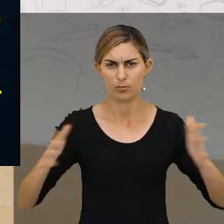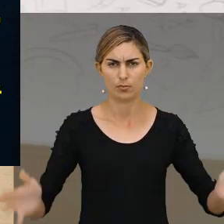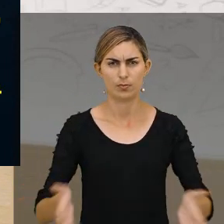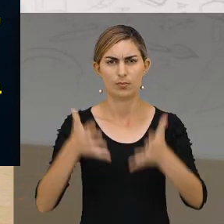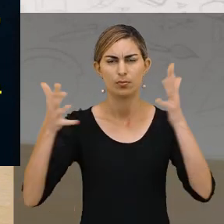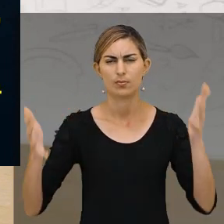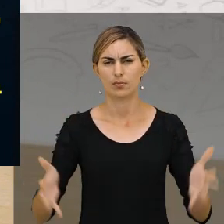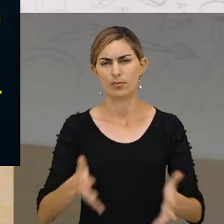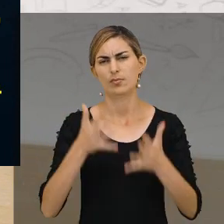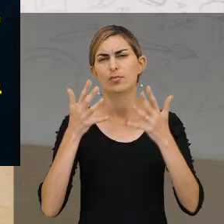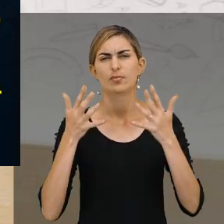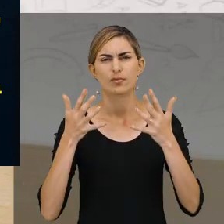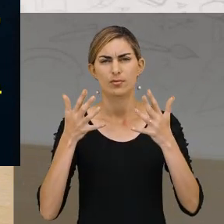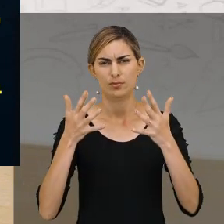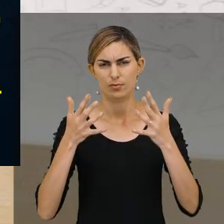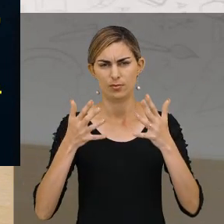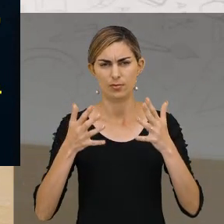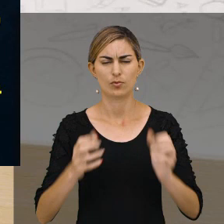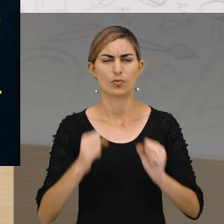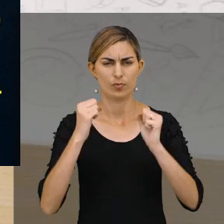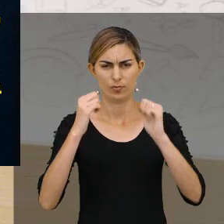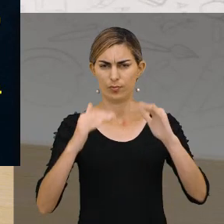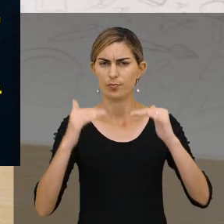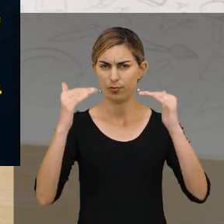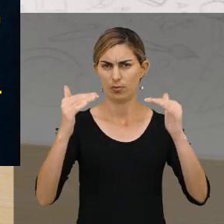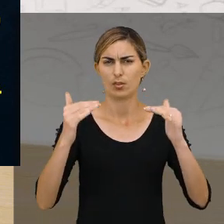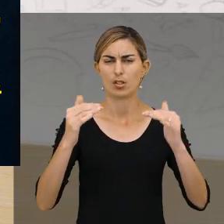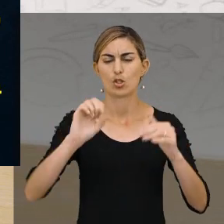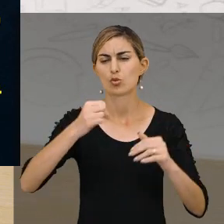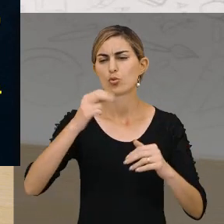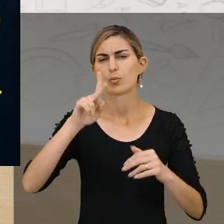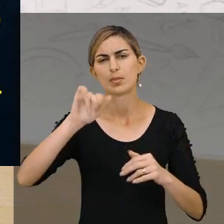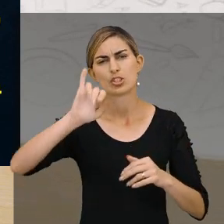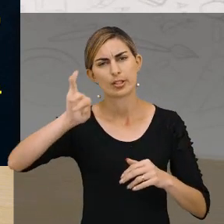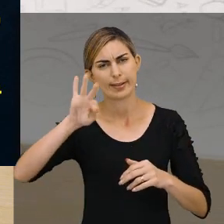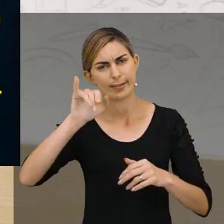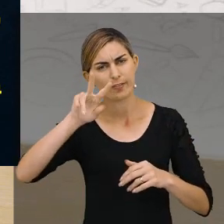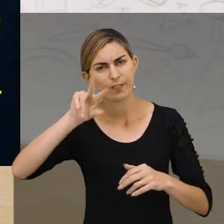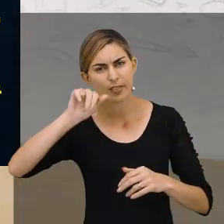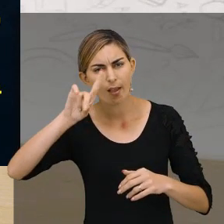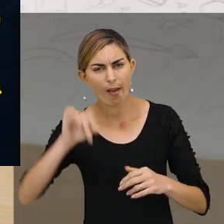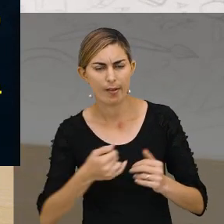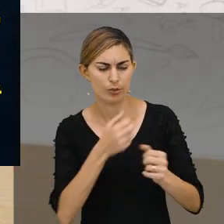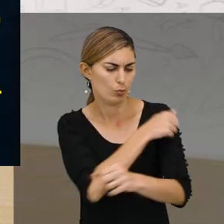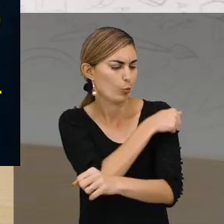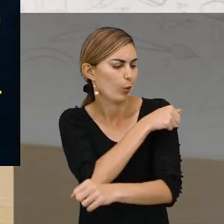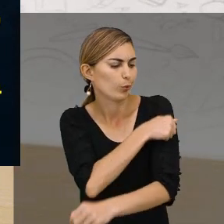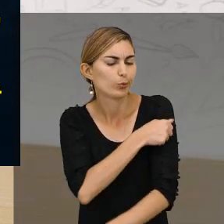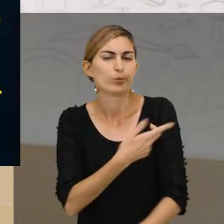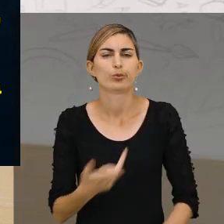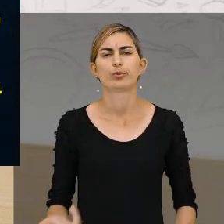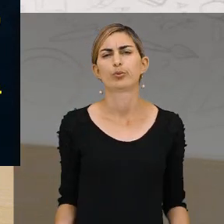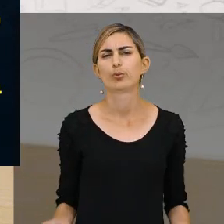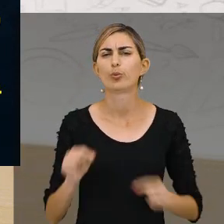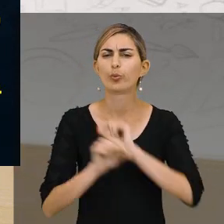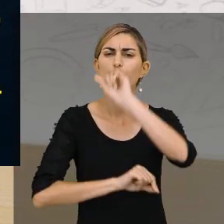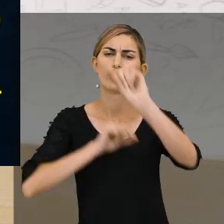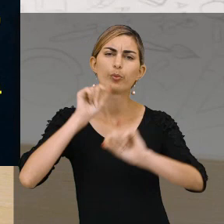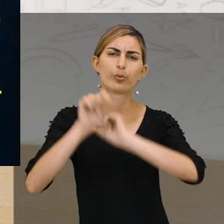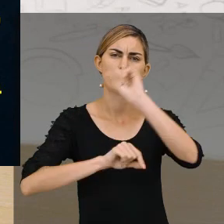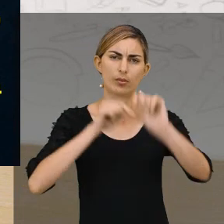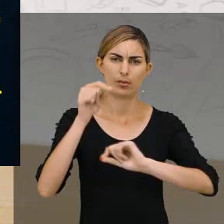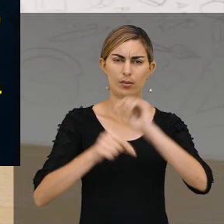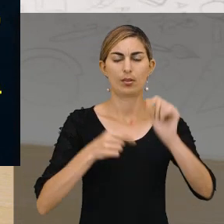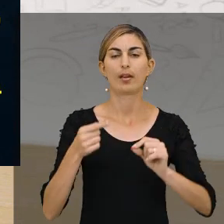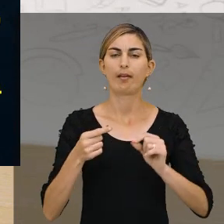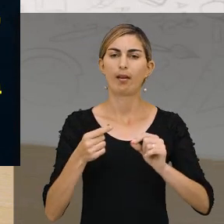é promover as condições para o fortalecimento da subjetividade do alunado. E o que é que